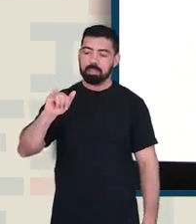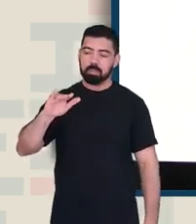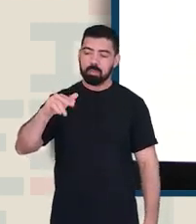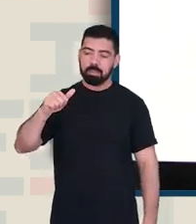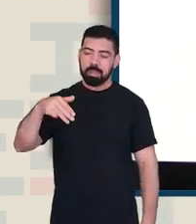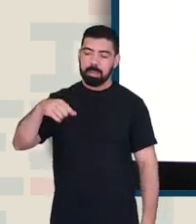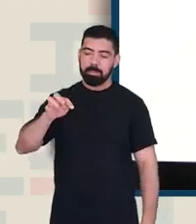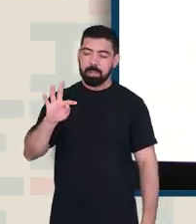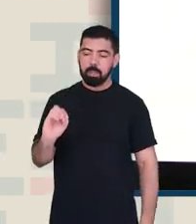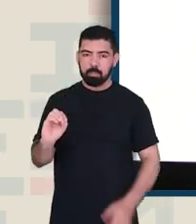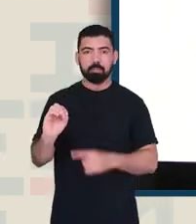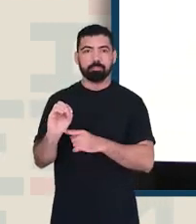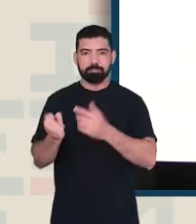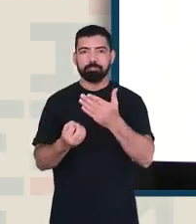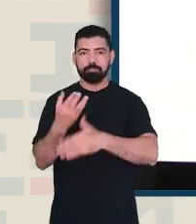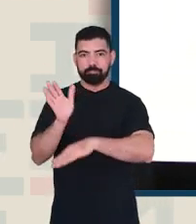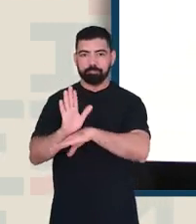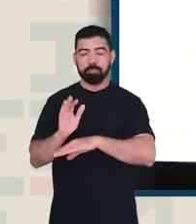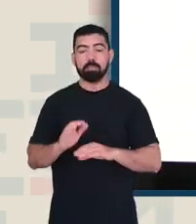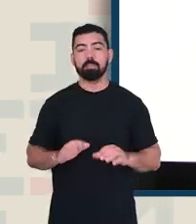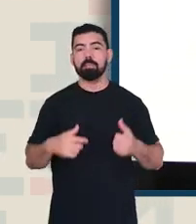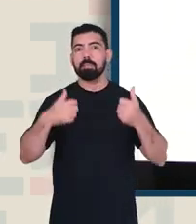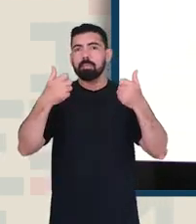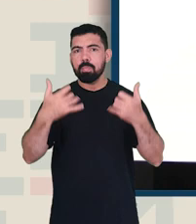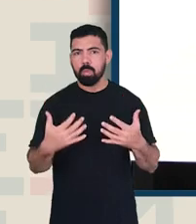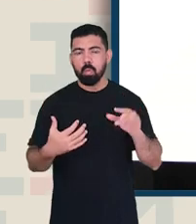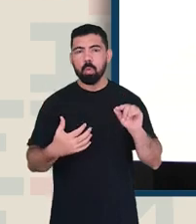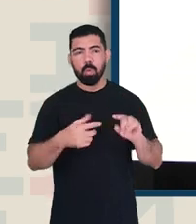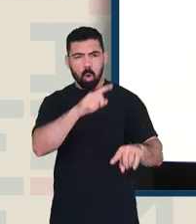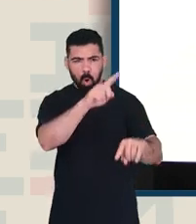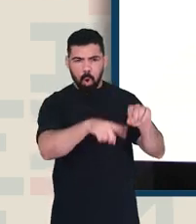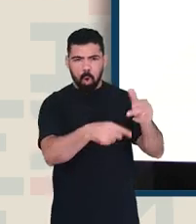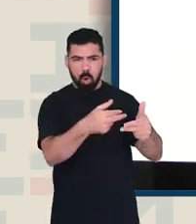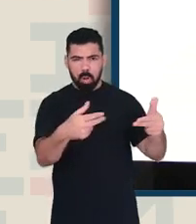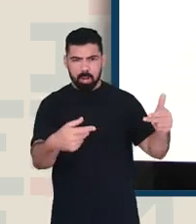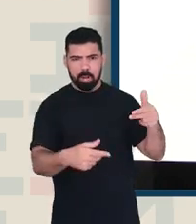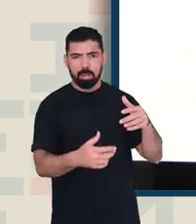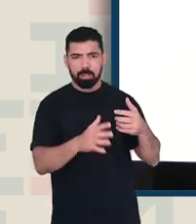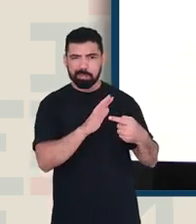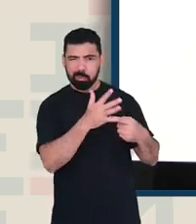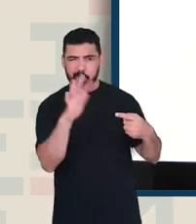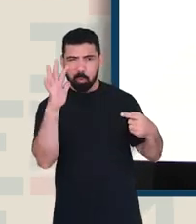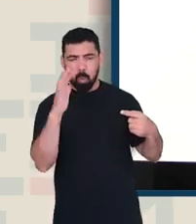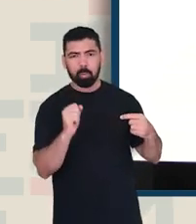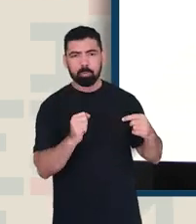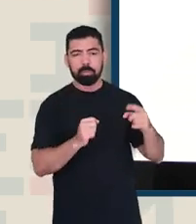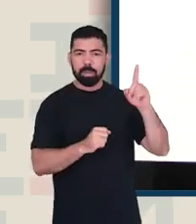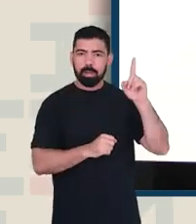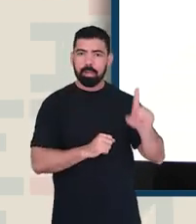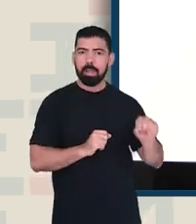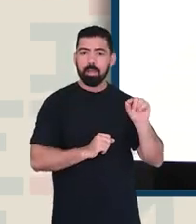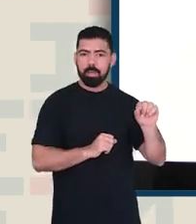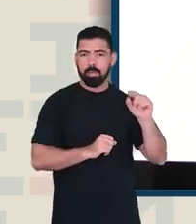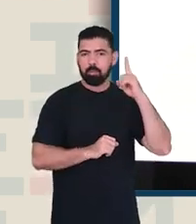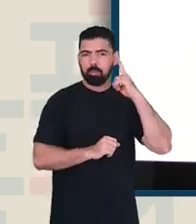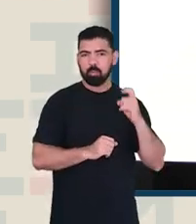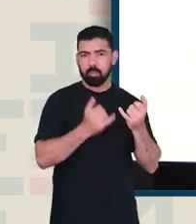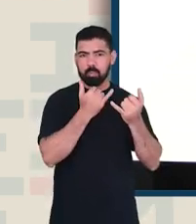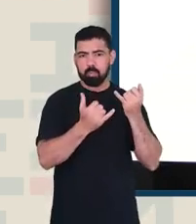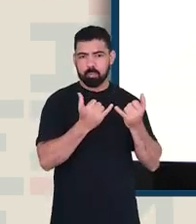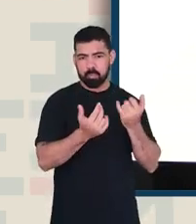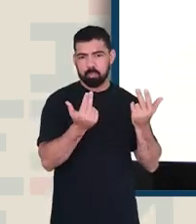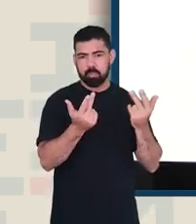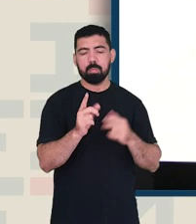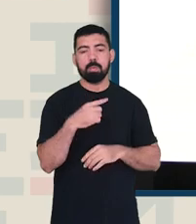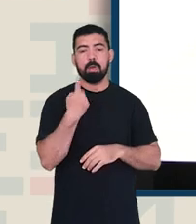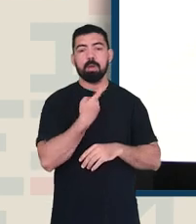Certo? Então, quer dizer que nem sempre o objeto que soa vai dar sempre o mesmo som.